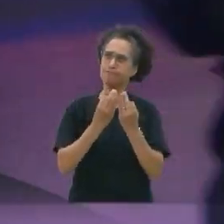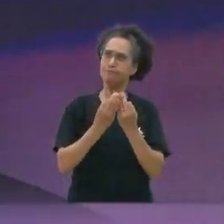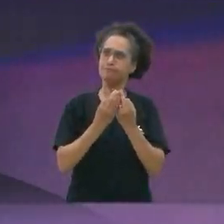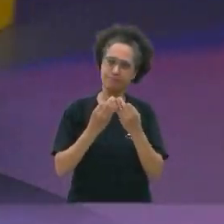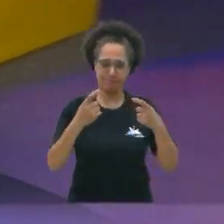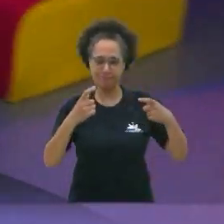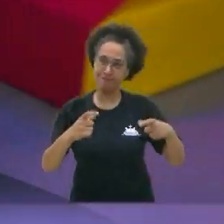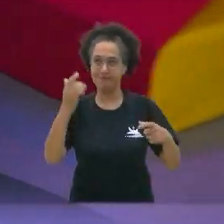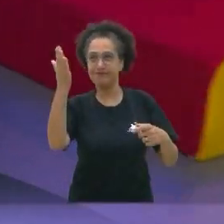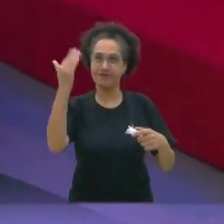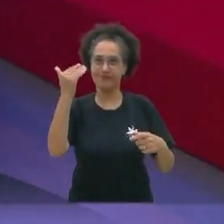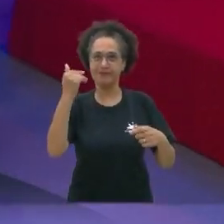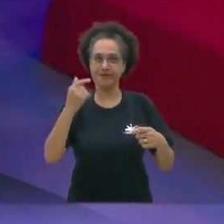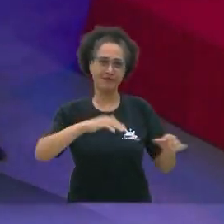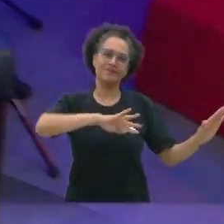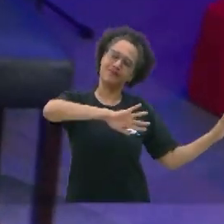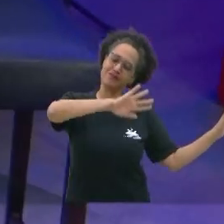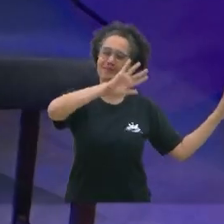teu.